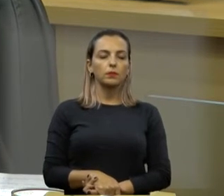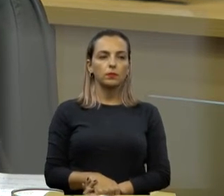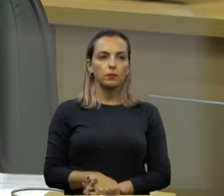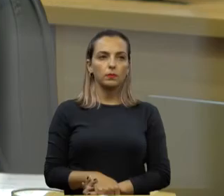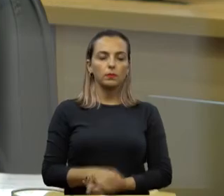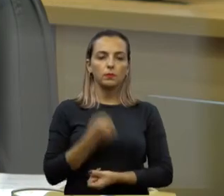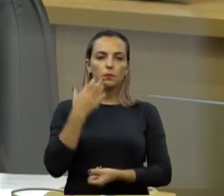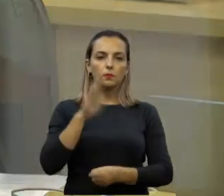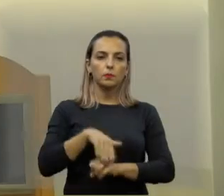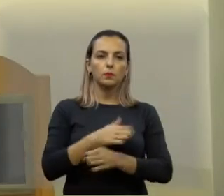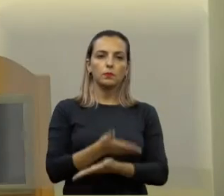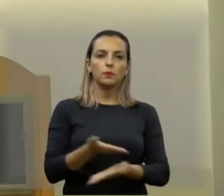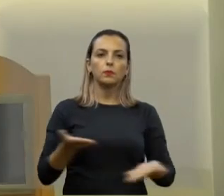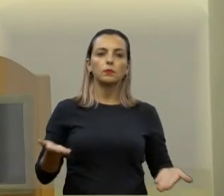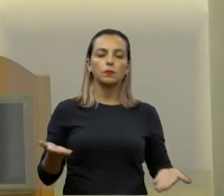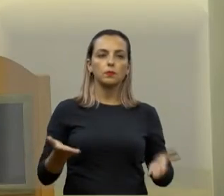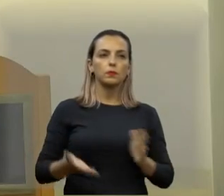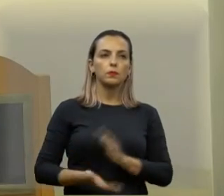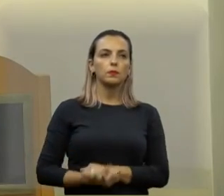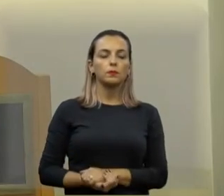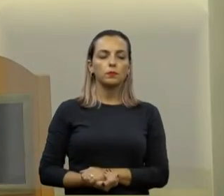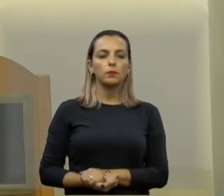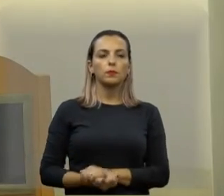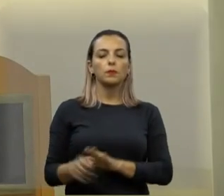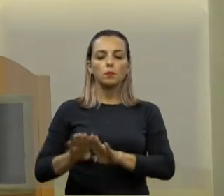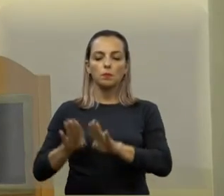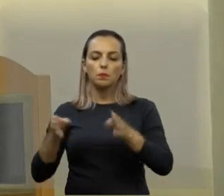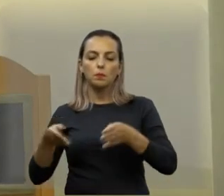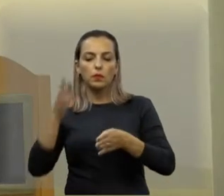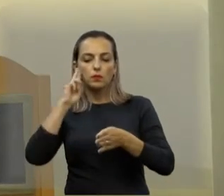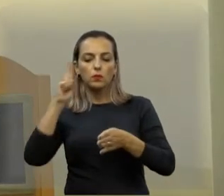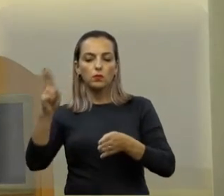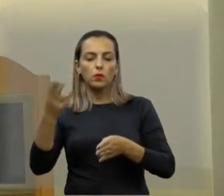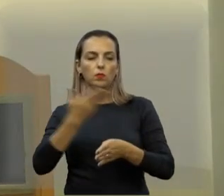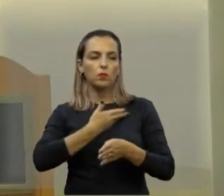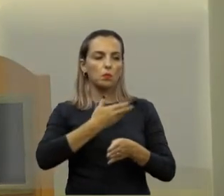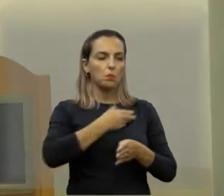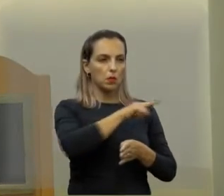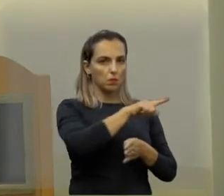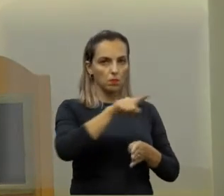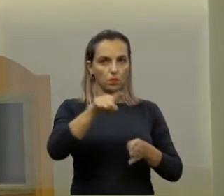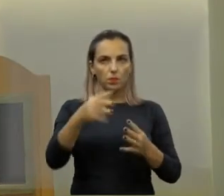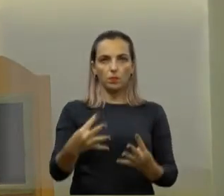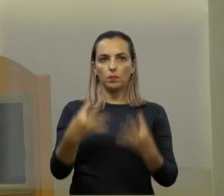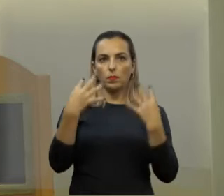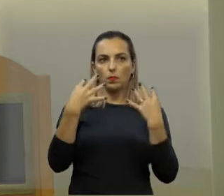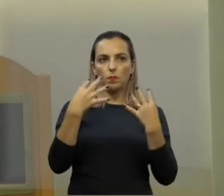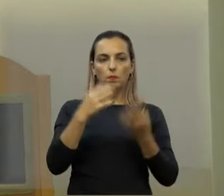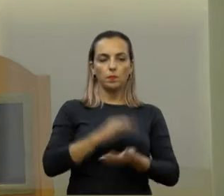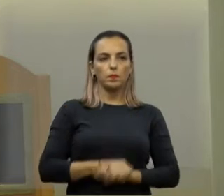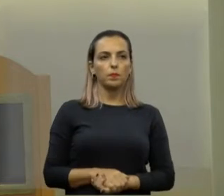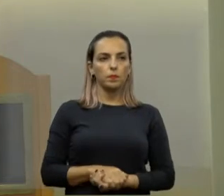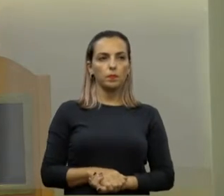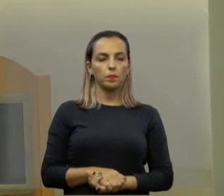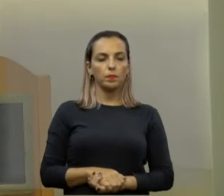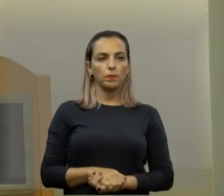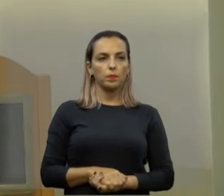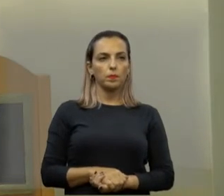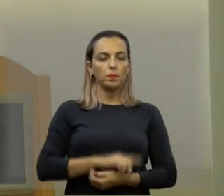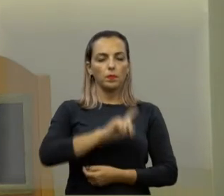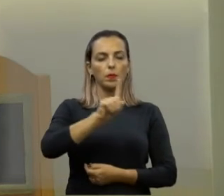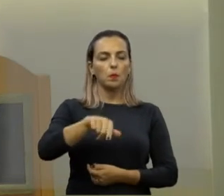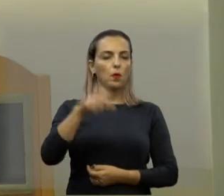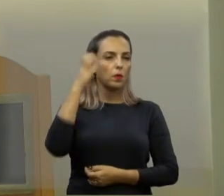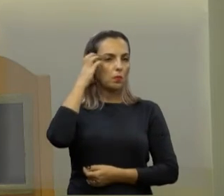Oi boa tarde a todos a mesa os colegas e as pessoas que mais não pouco mais vendo televisão e